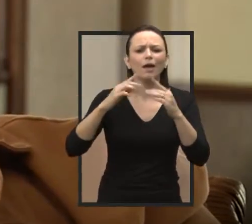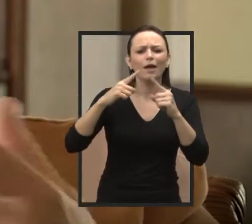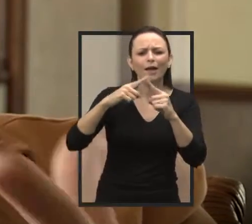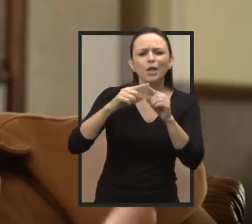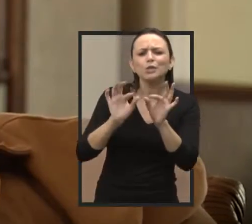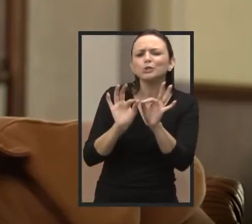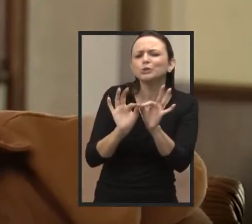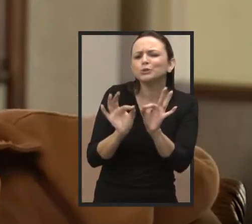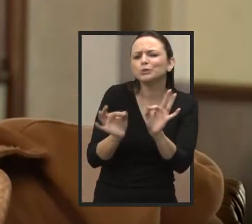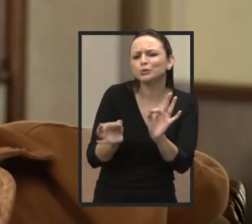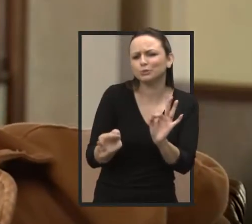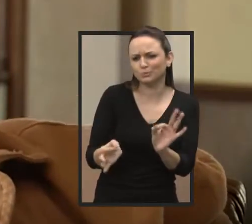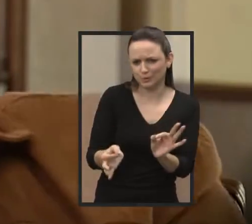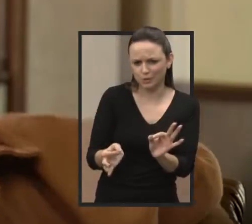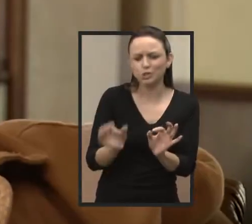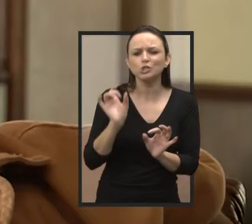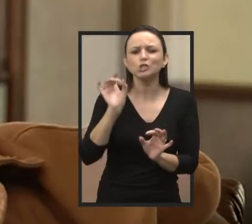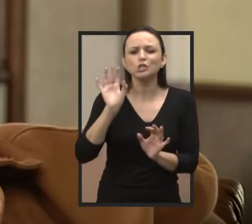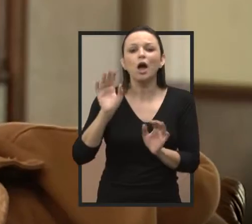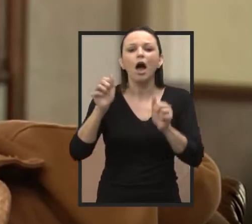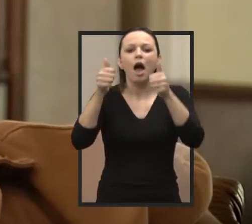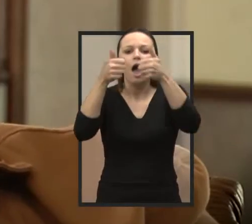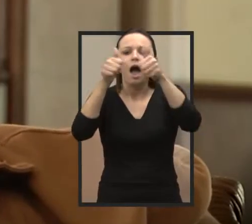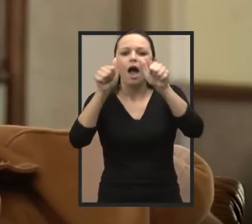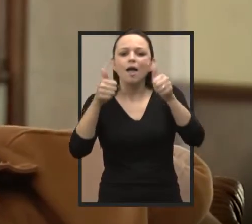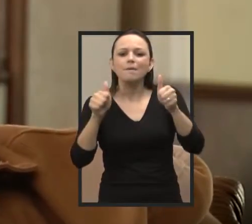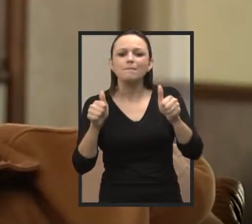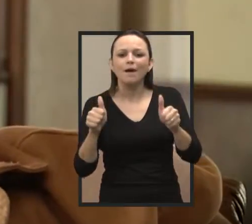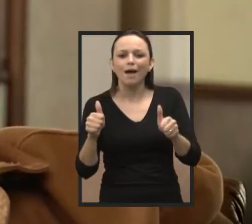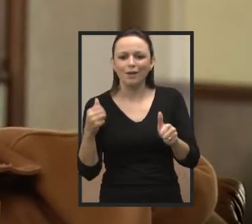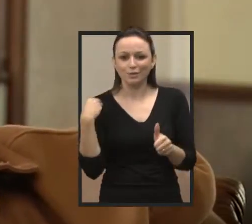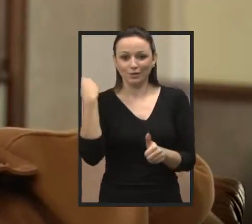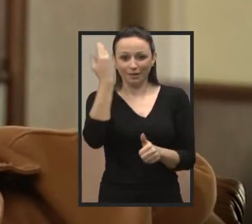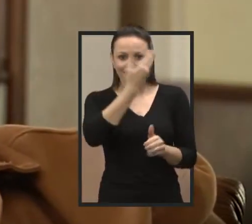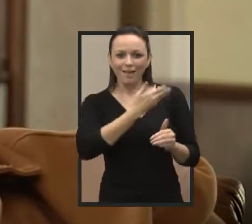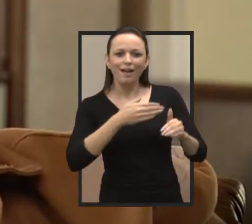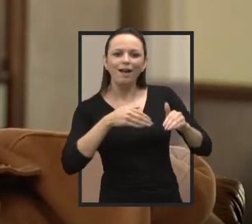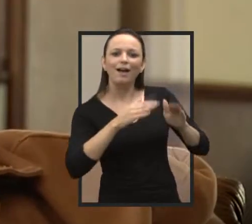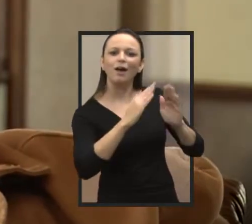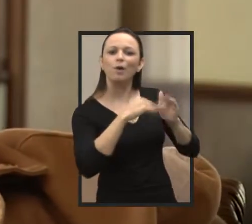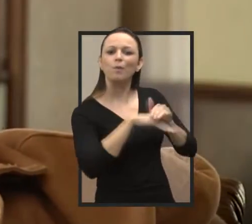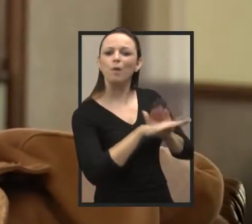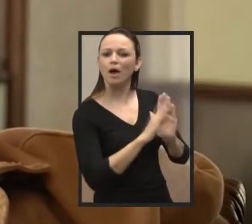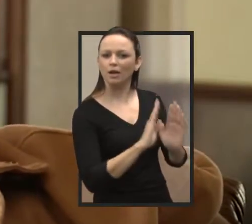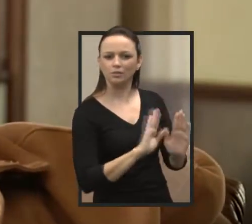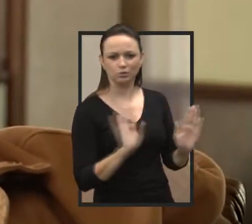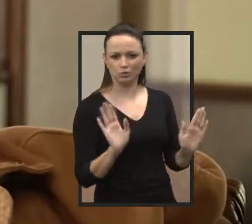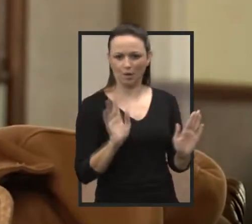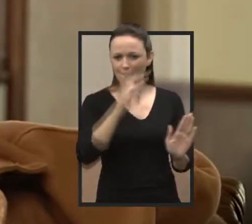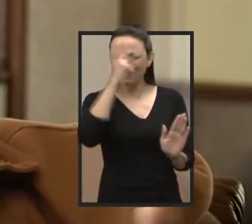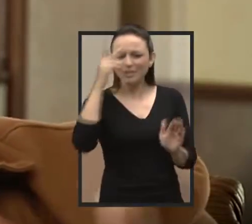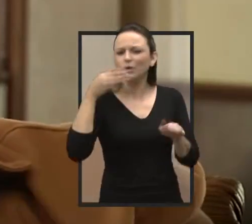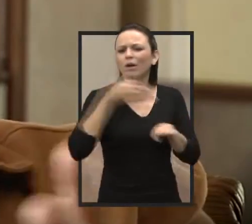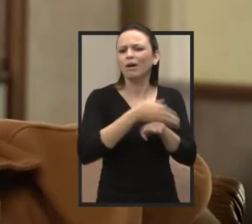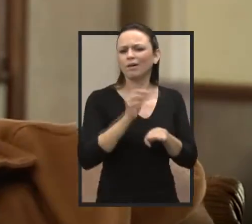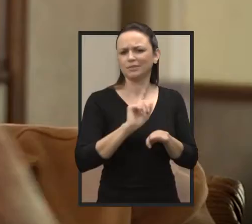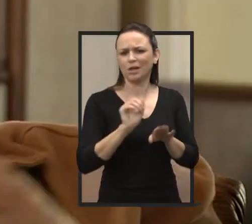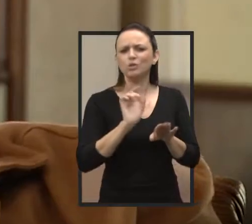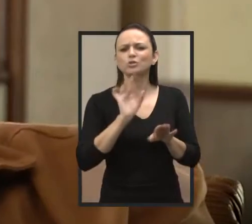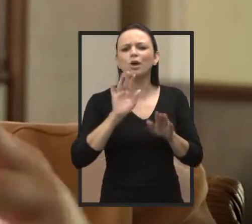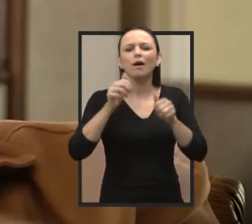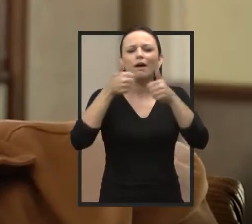construída mais para abrigar a imagem da Nossa Senhora do Patrocínio do que para abrigar os fiéis. E para